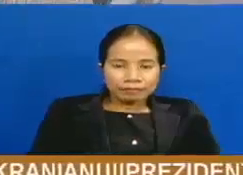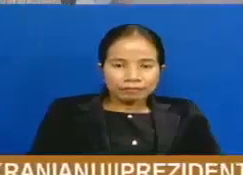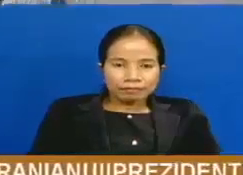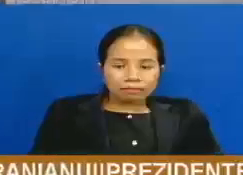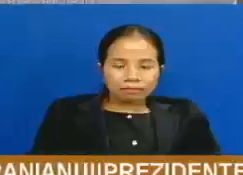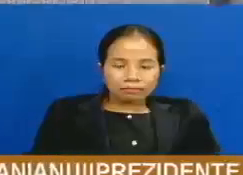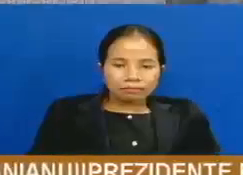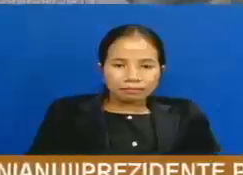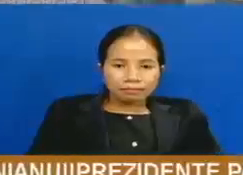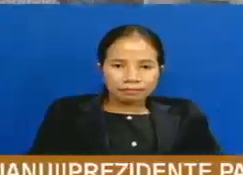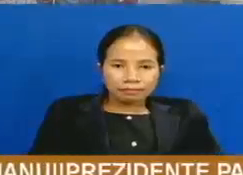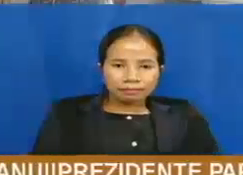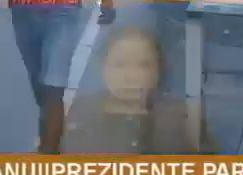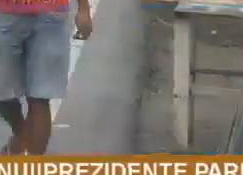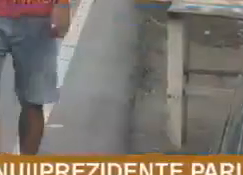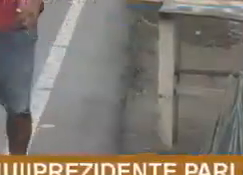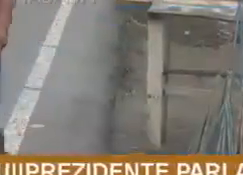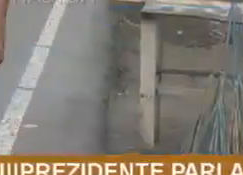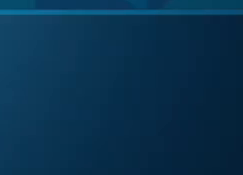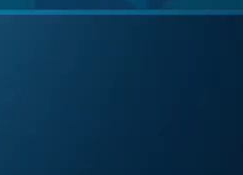Mauno, RTTL.